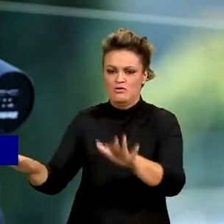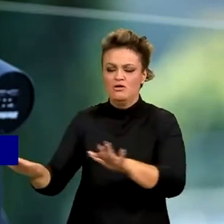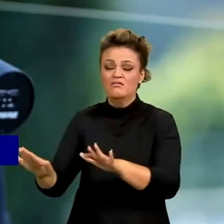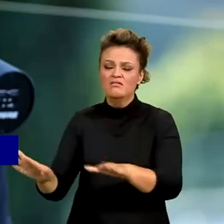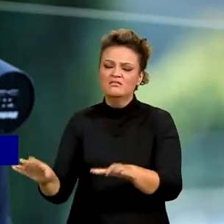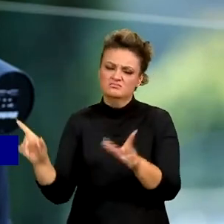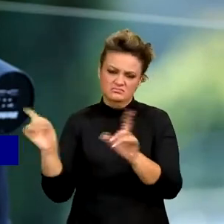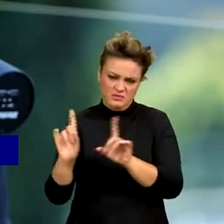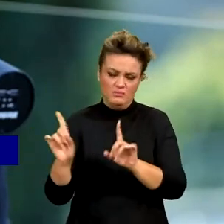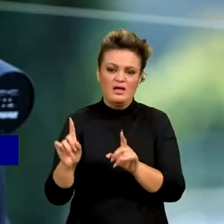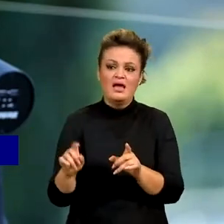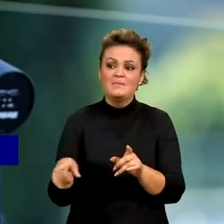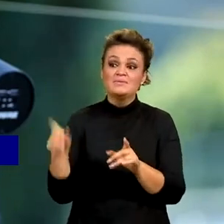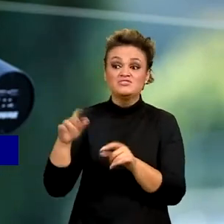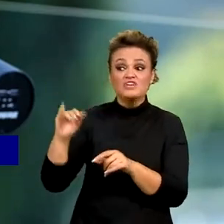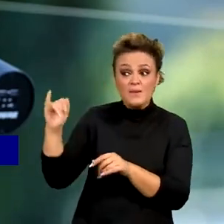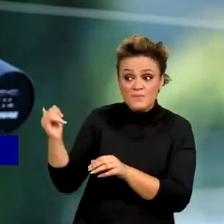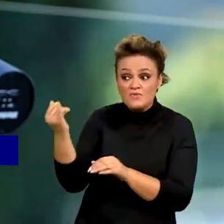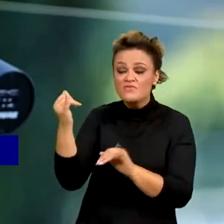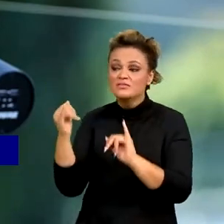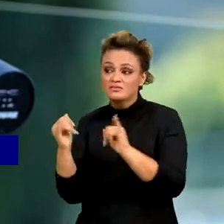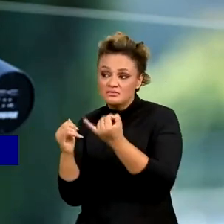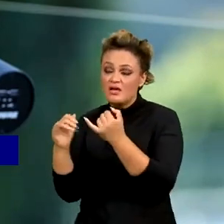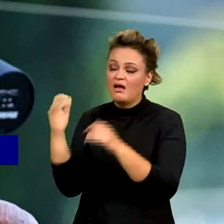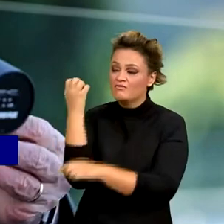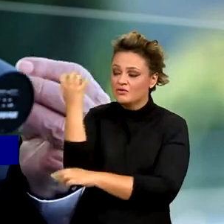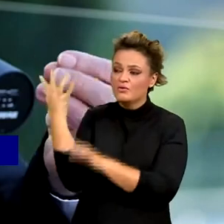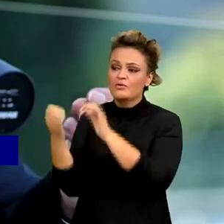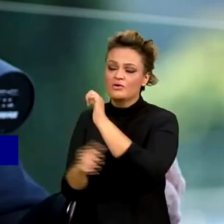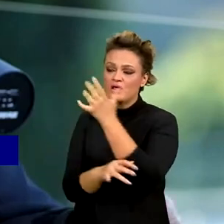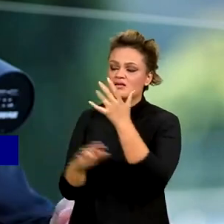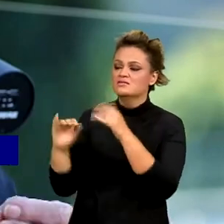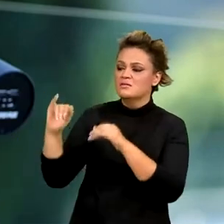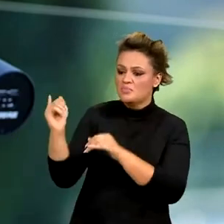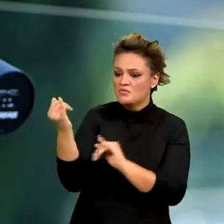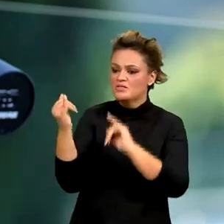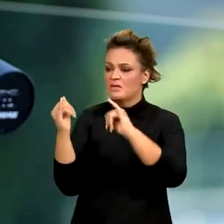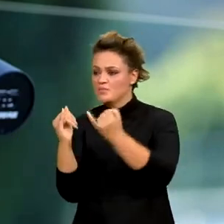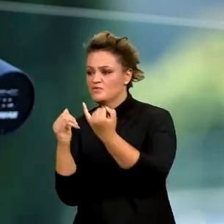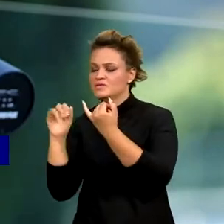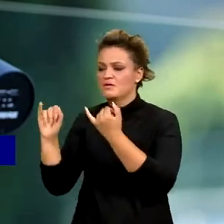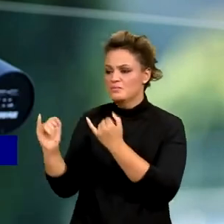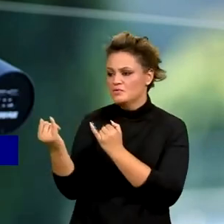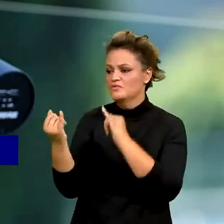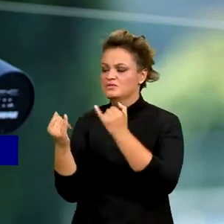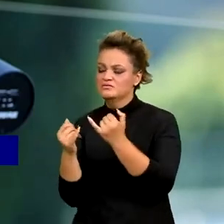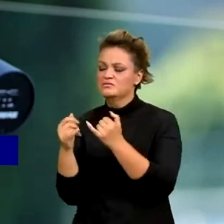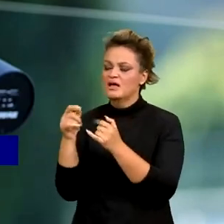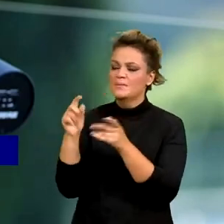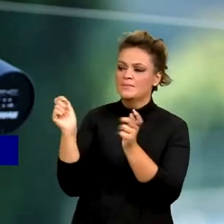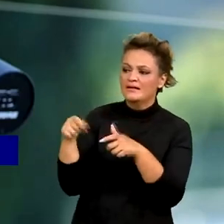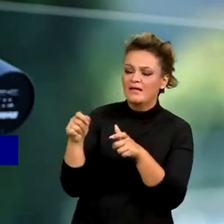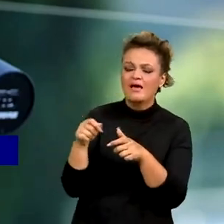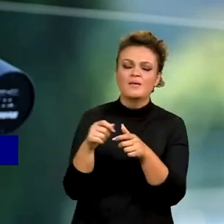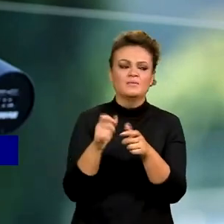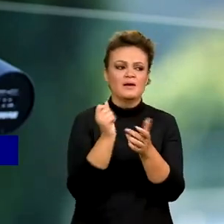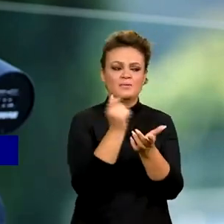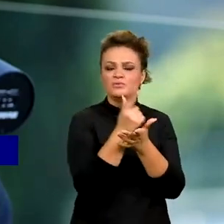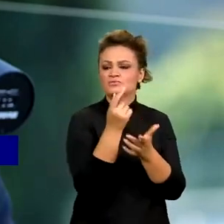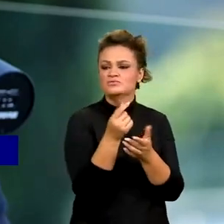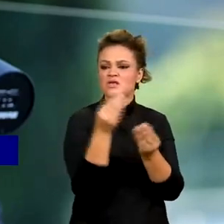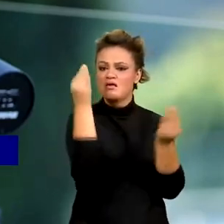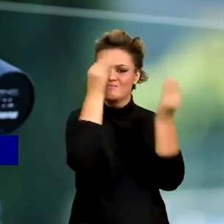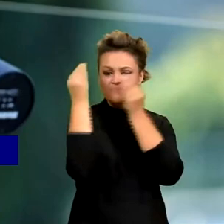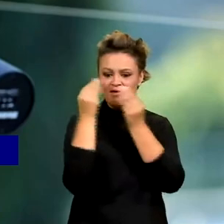para ver se a gente pode fazer com crescimento na indústria de Farma na indústria de cosméticos para gerar